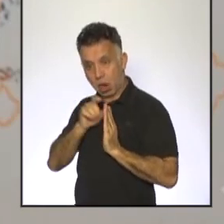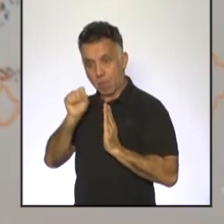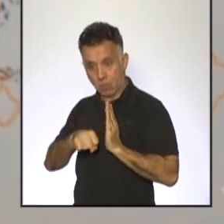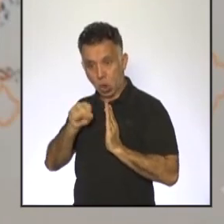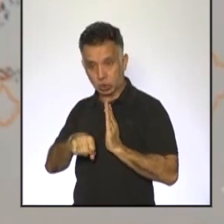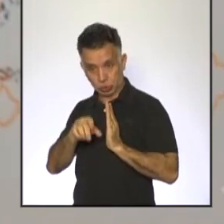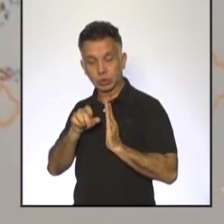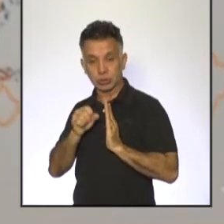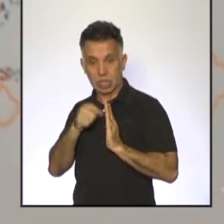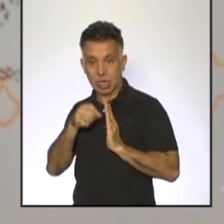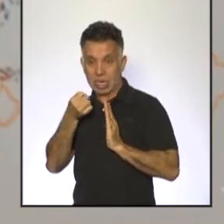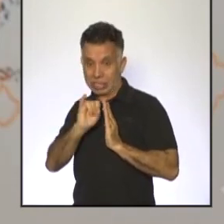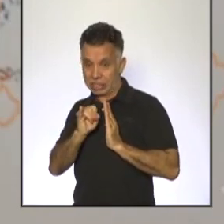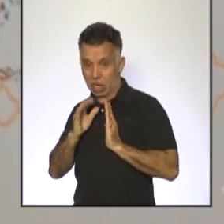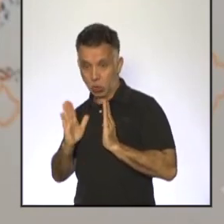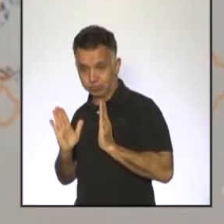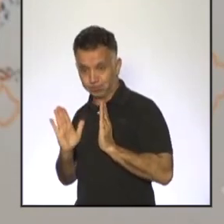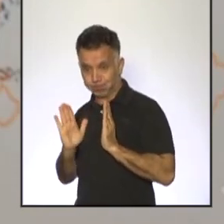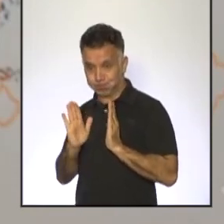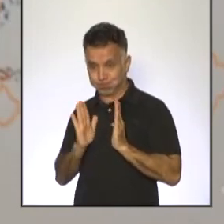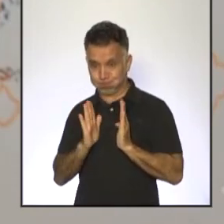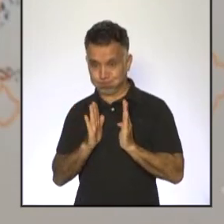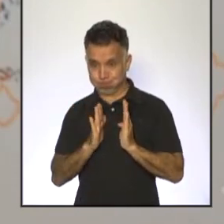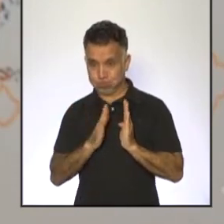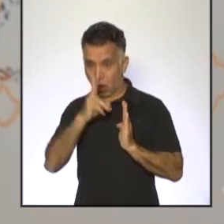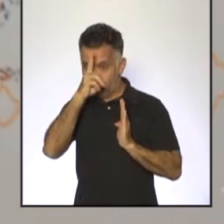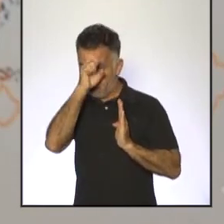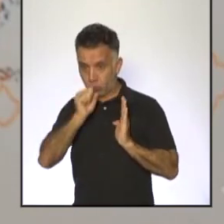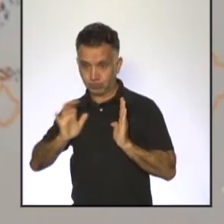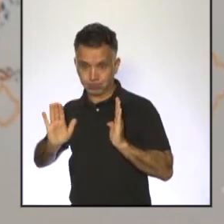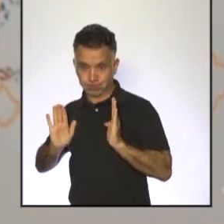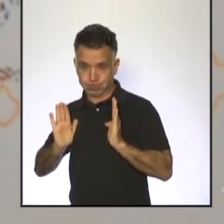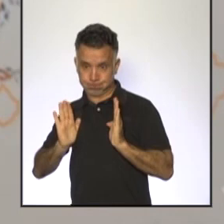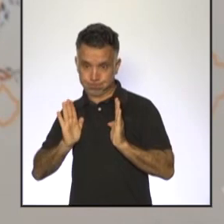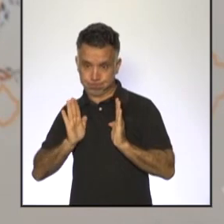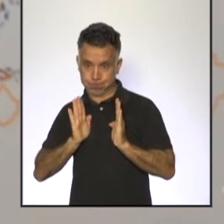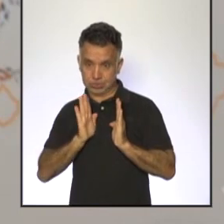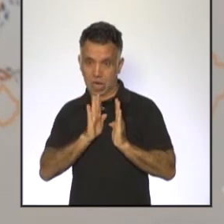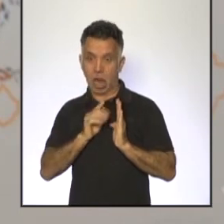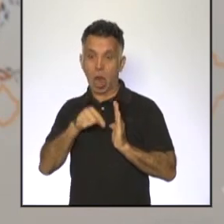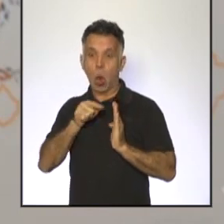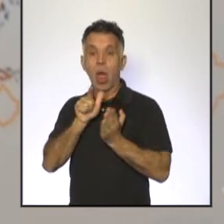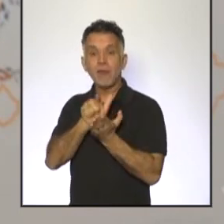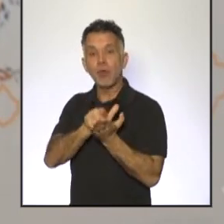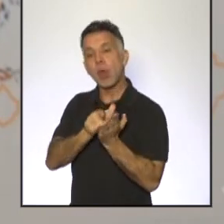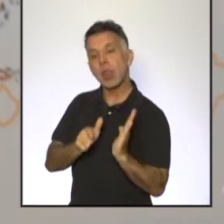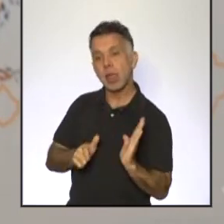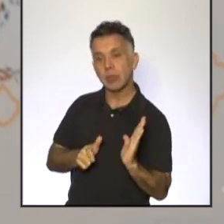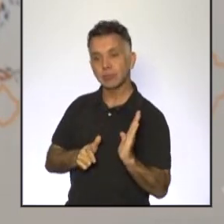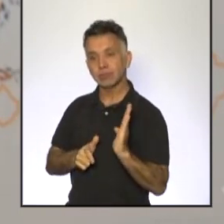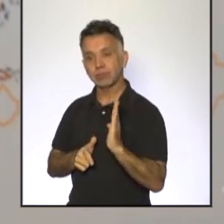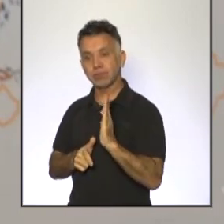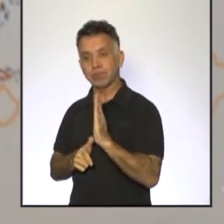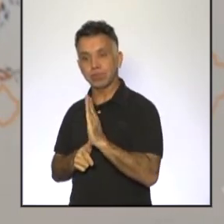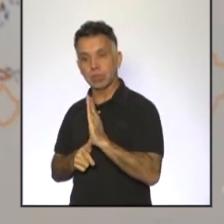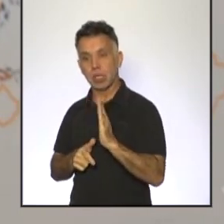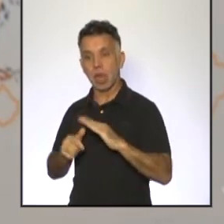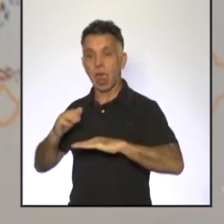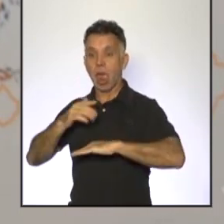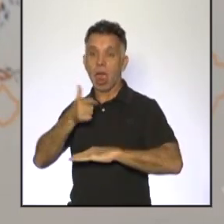eu aplico um esforço compressivo aqui, olha, o que acontece com a altura dessa folha? A altura aumentou. Se a altura